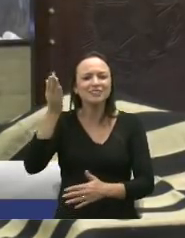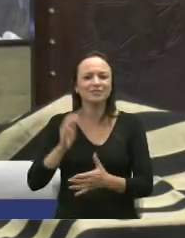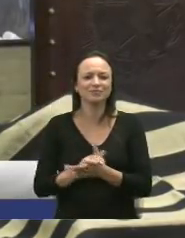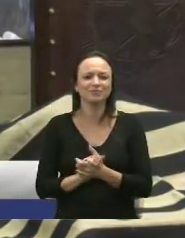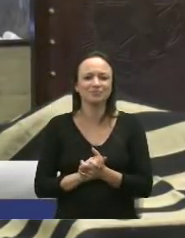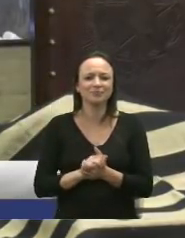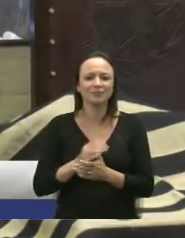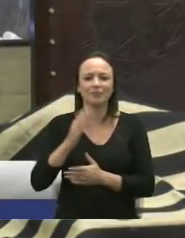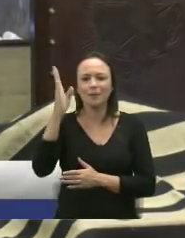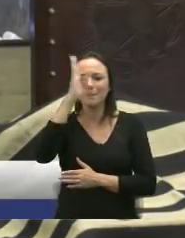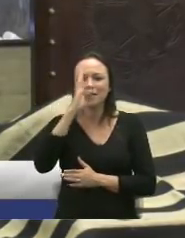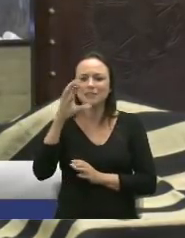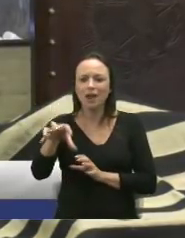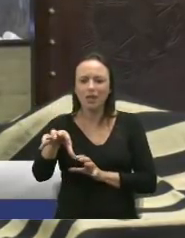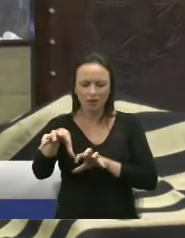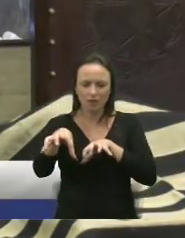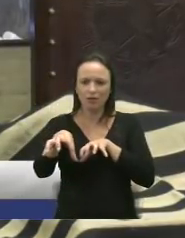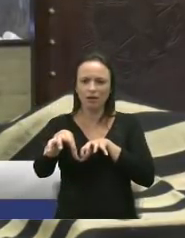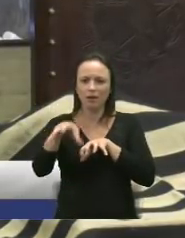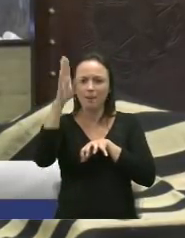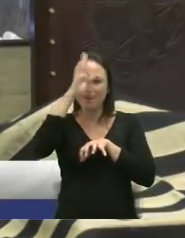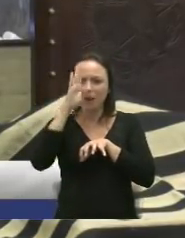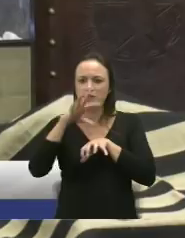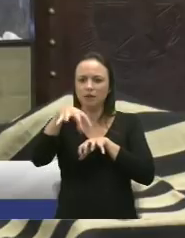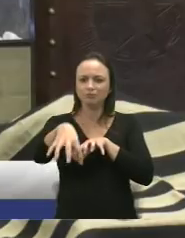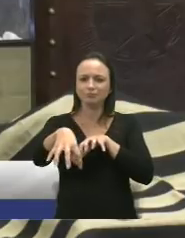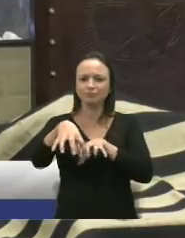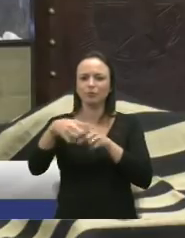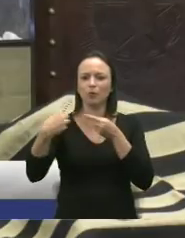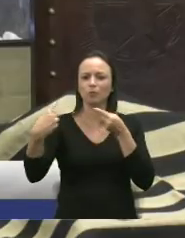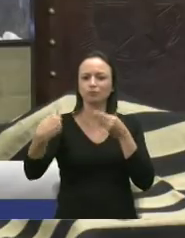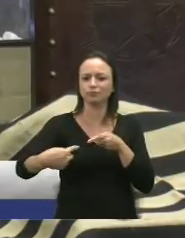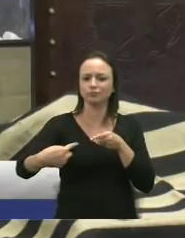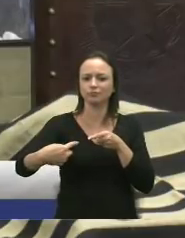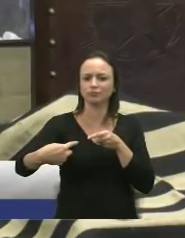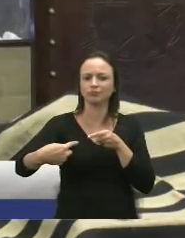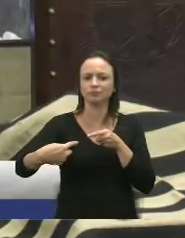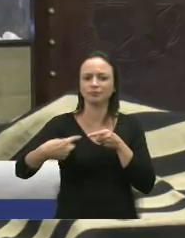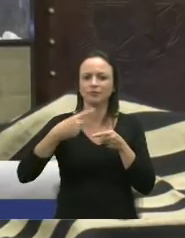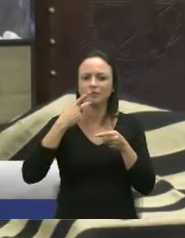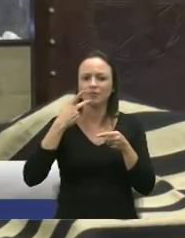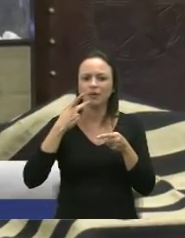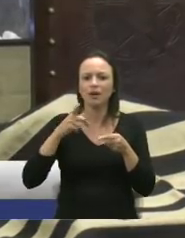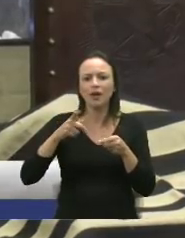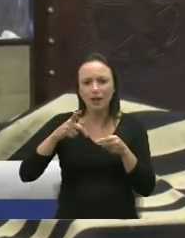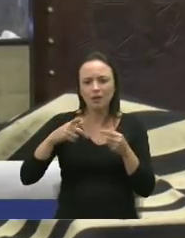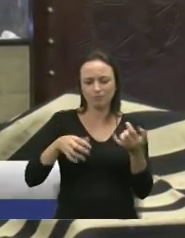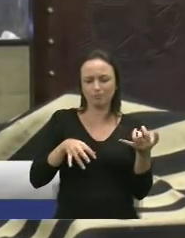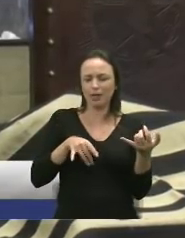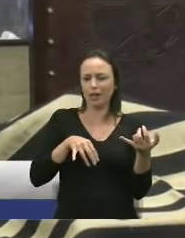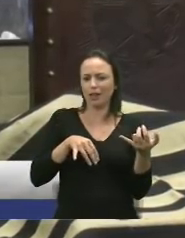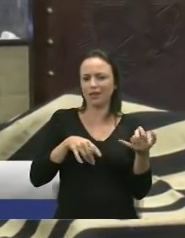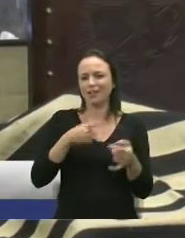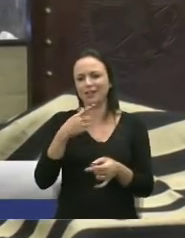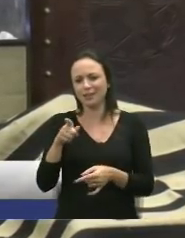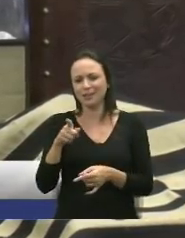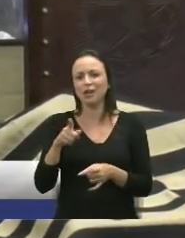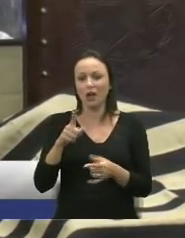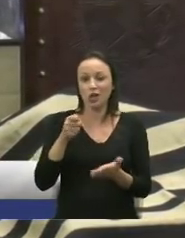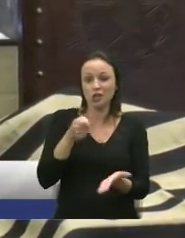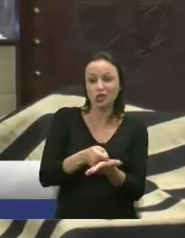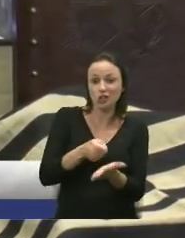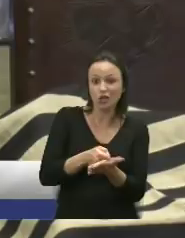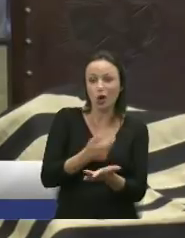Brasileiro e brasileiro. Aí volta a dedilhar e canta alto para a gente cantar junto. Ditatoriais e constitucionalistas. Ó